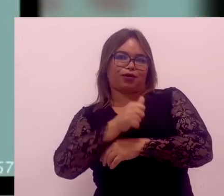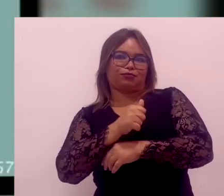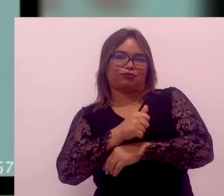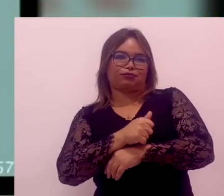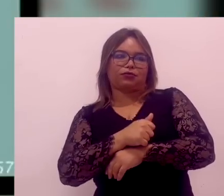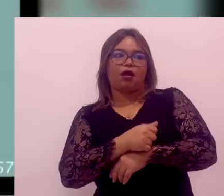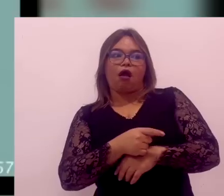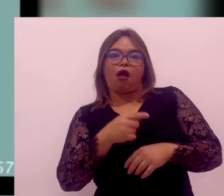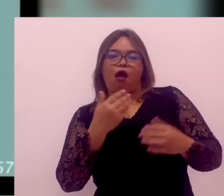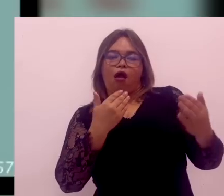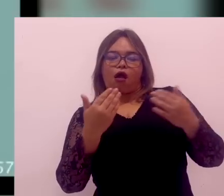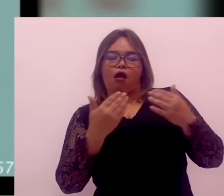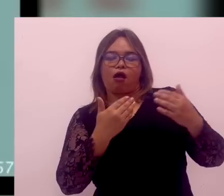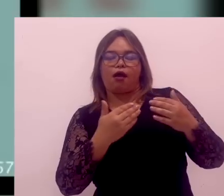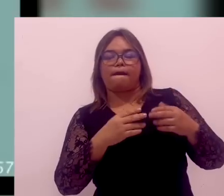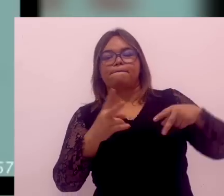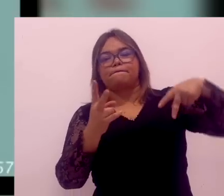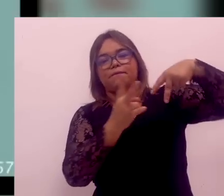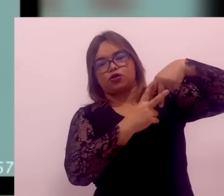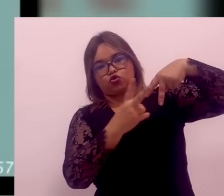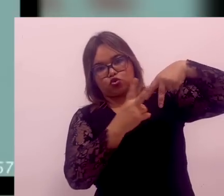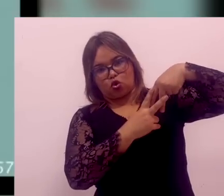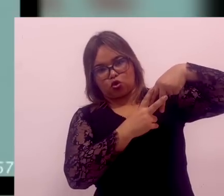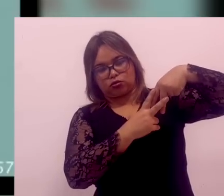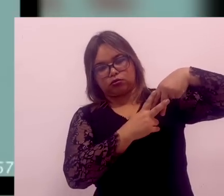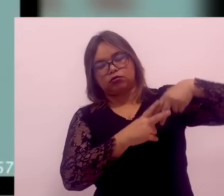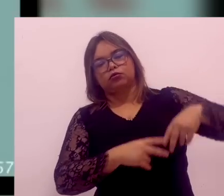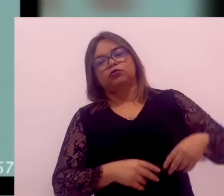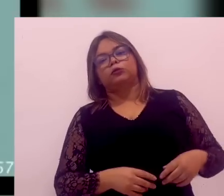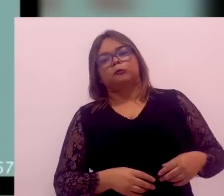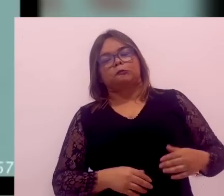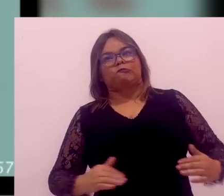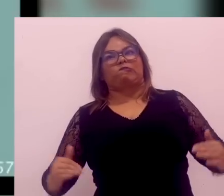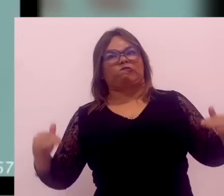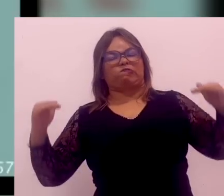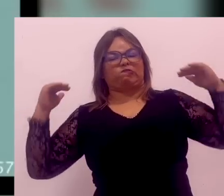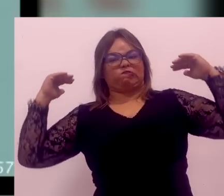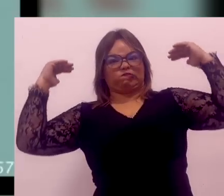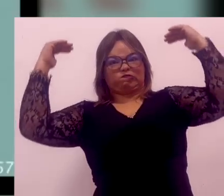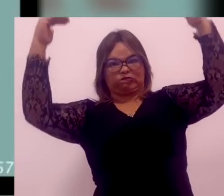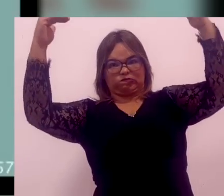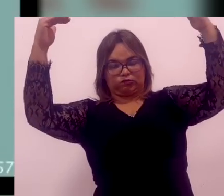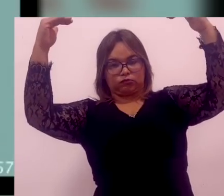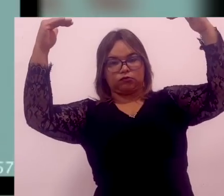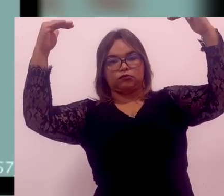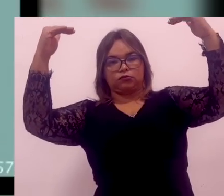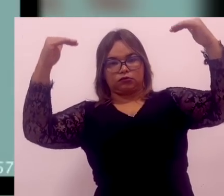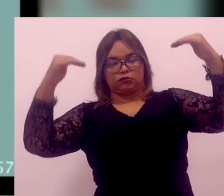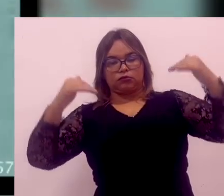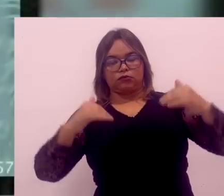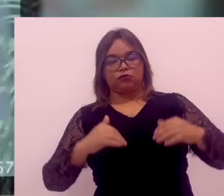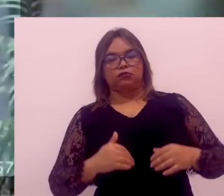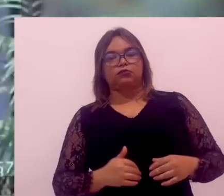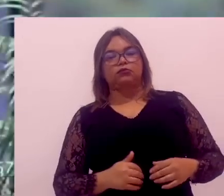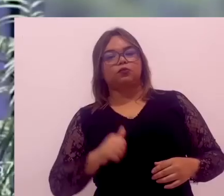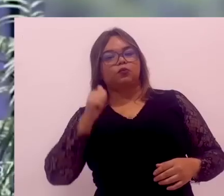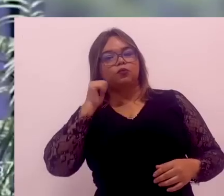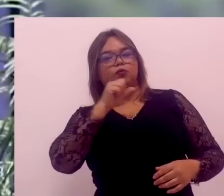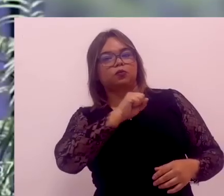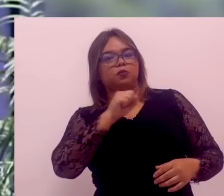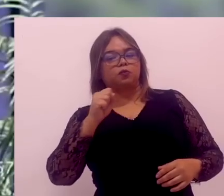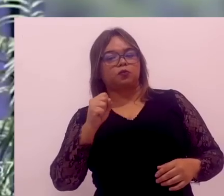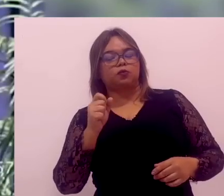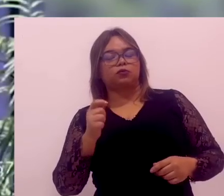ordem, Alice A. Bailey, suma sacerdotisa do movimento da Nova Era, eles receberam mensagens de um tibetano